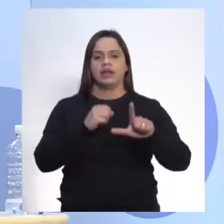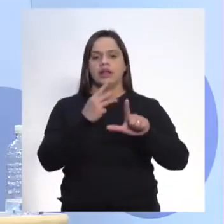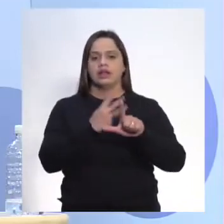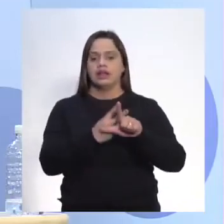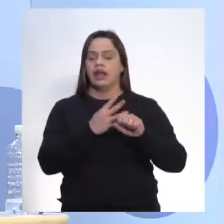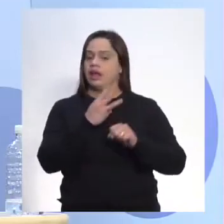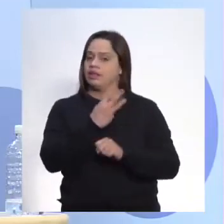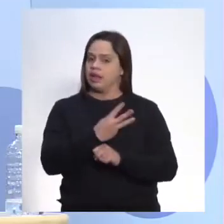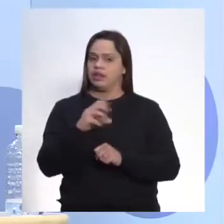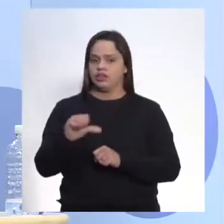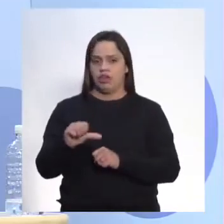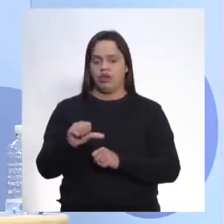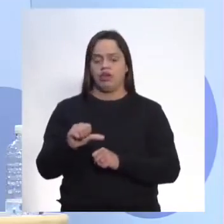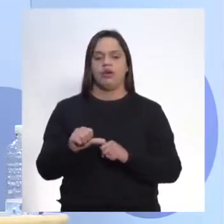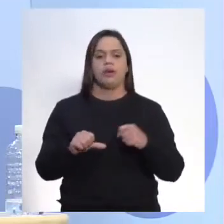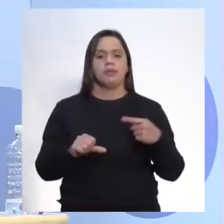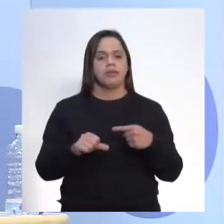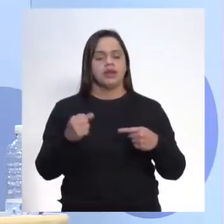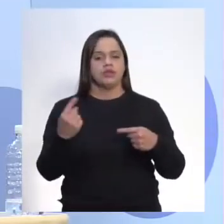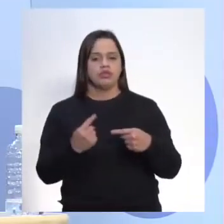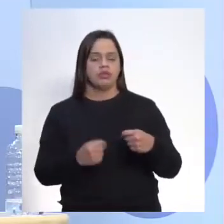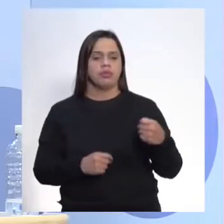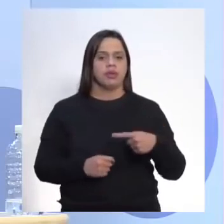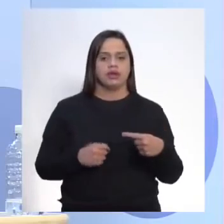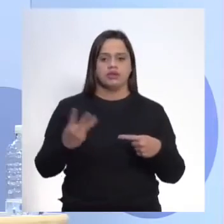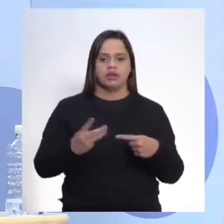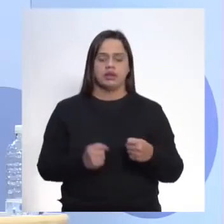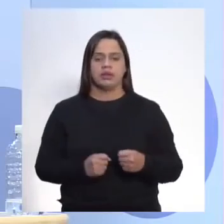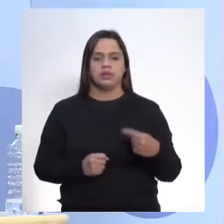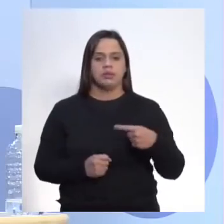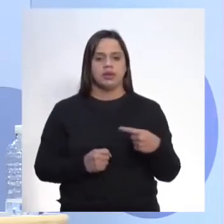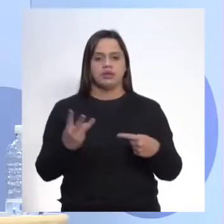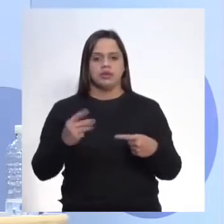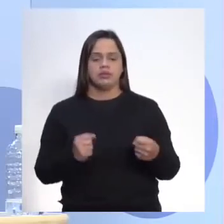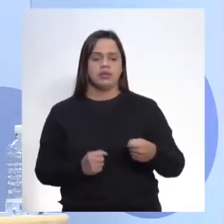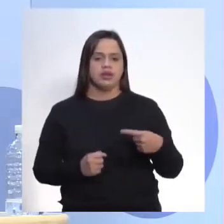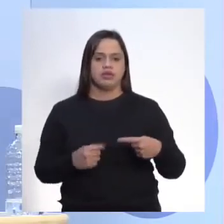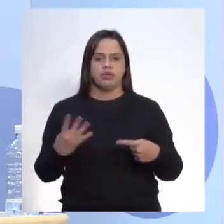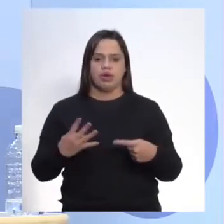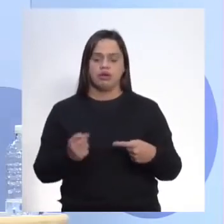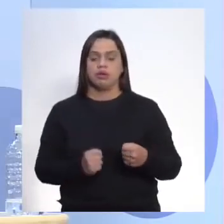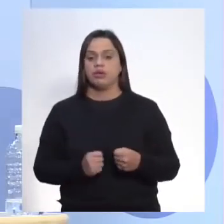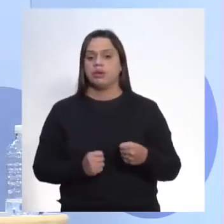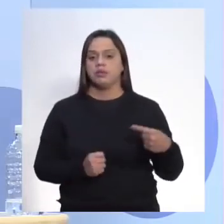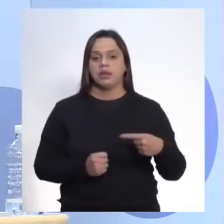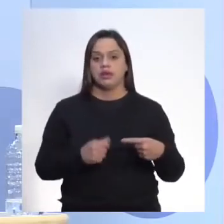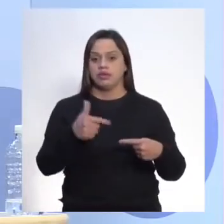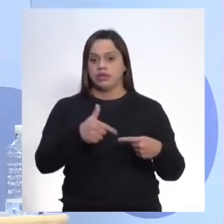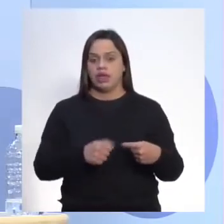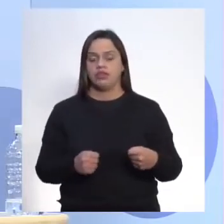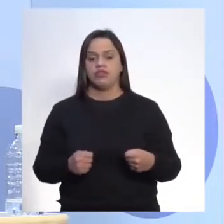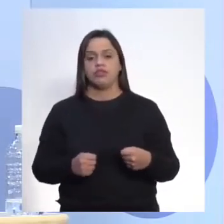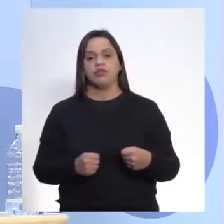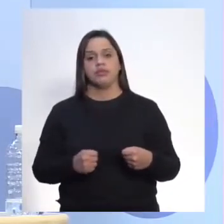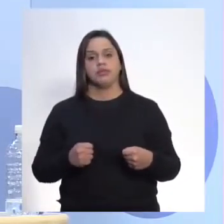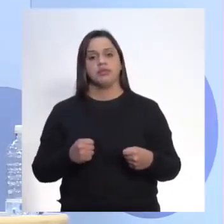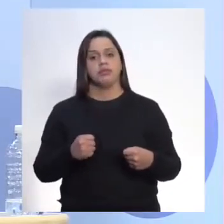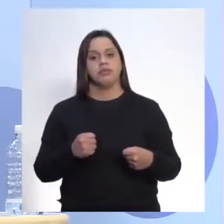9, menos 1, menos 3, menos 3, menos 4, menos 7 e menos 6. Tá